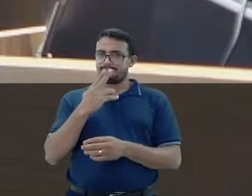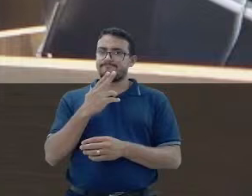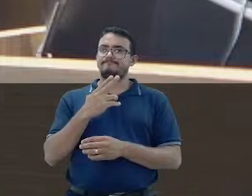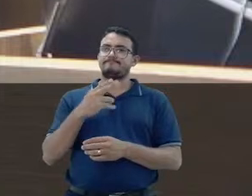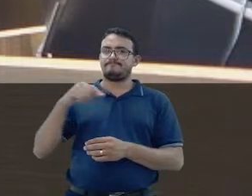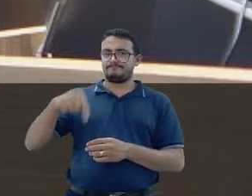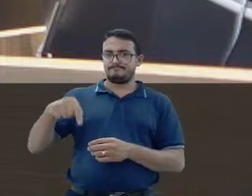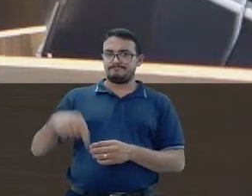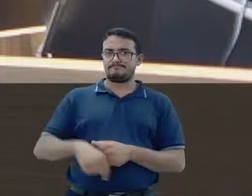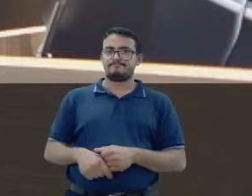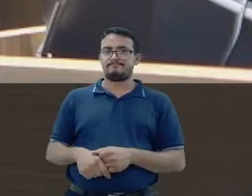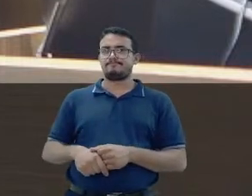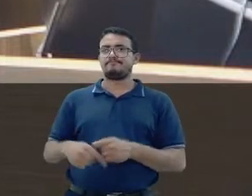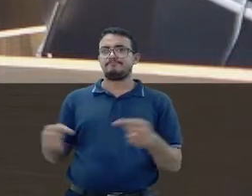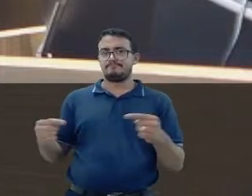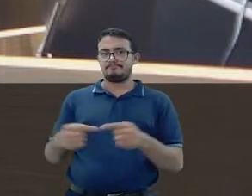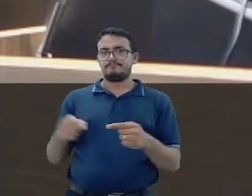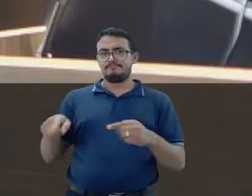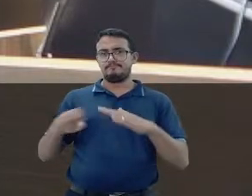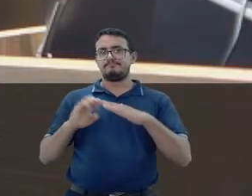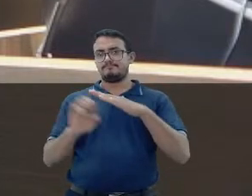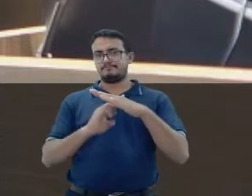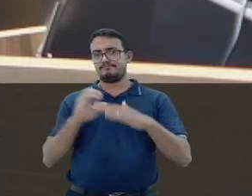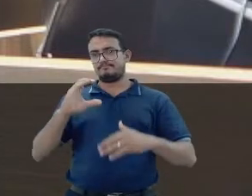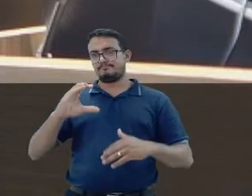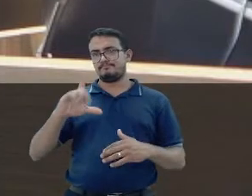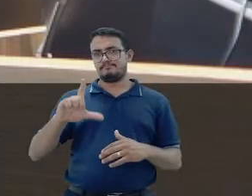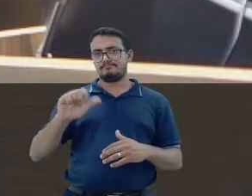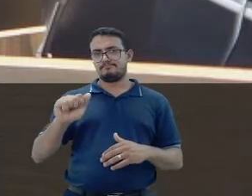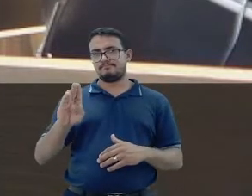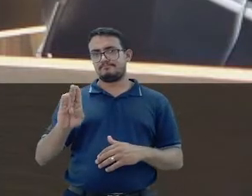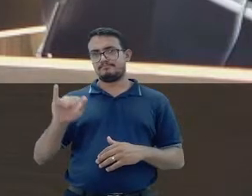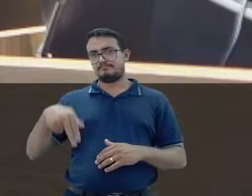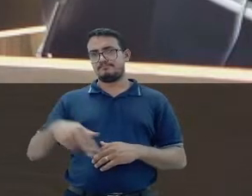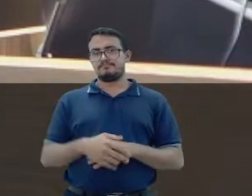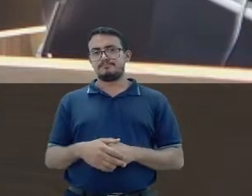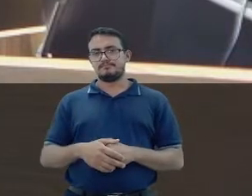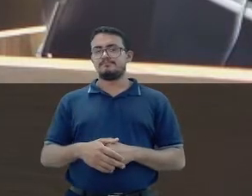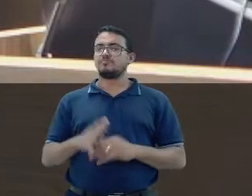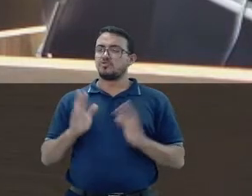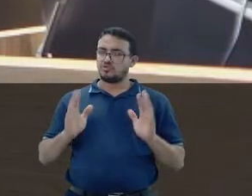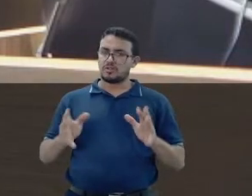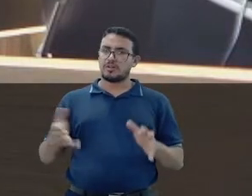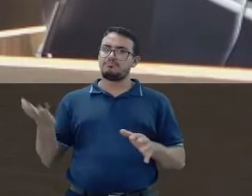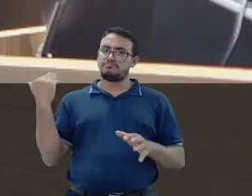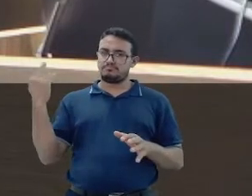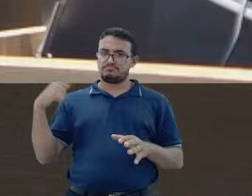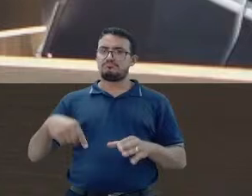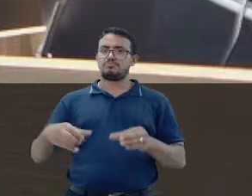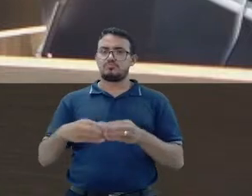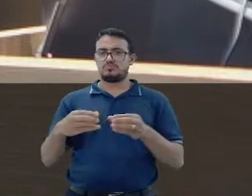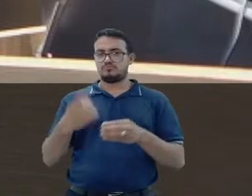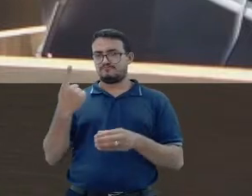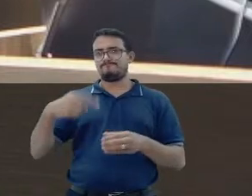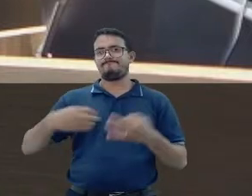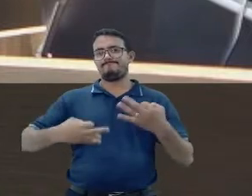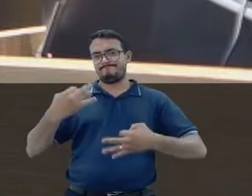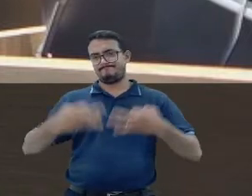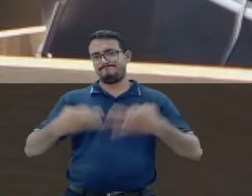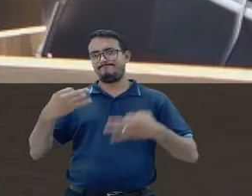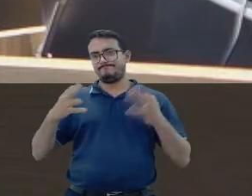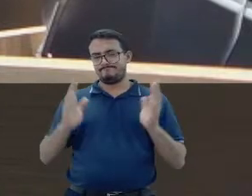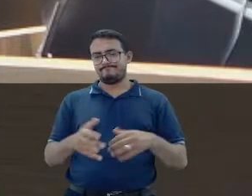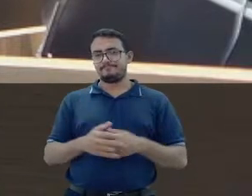sustenta, já foram enfrentados por essa tribuna, por essa turma, perdão. Destaco inicialmente que a